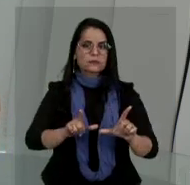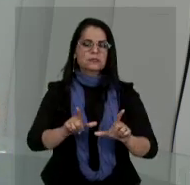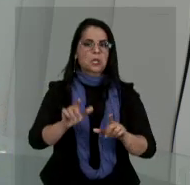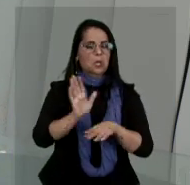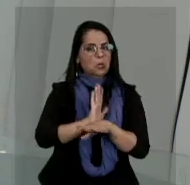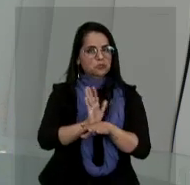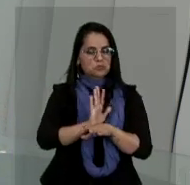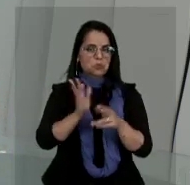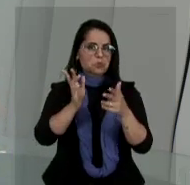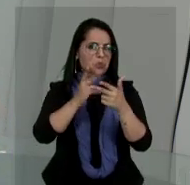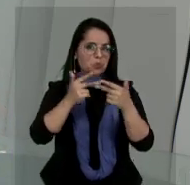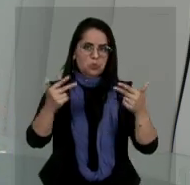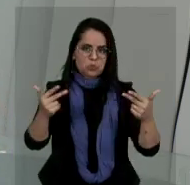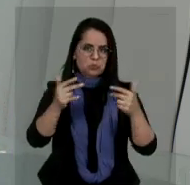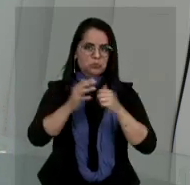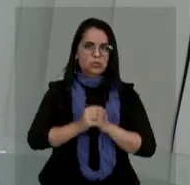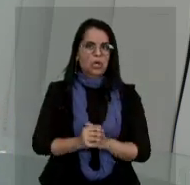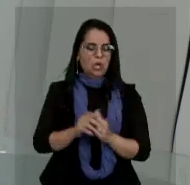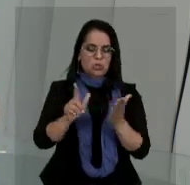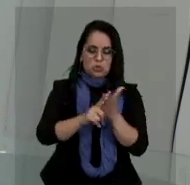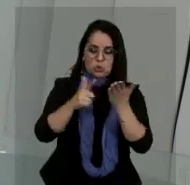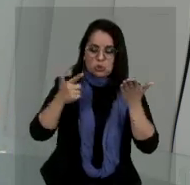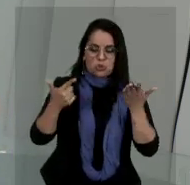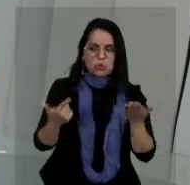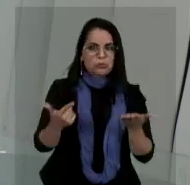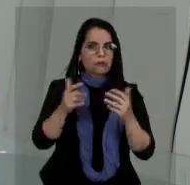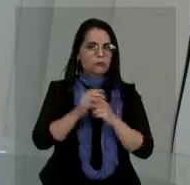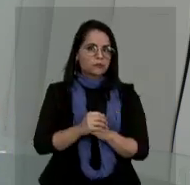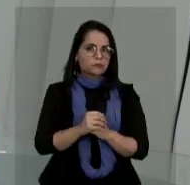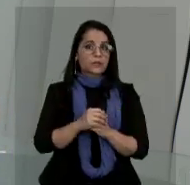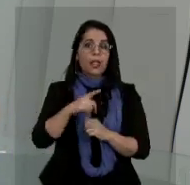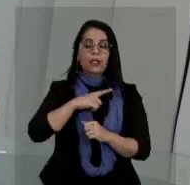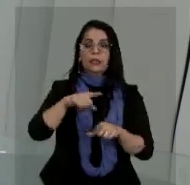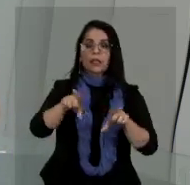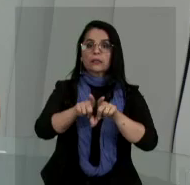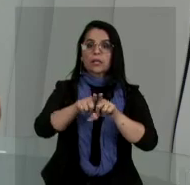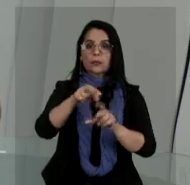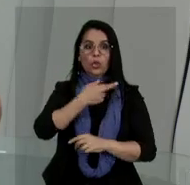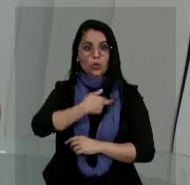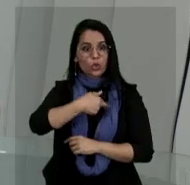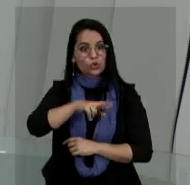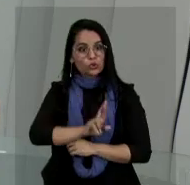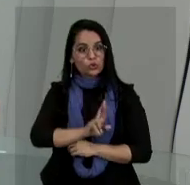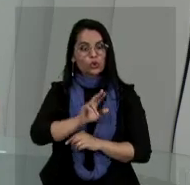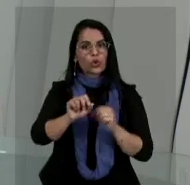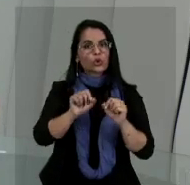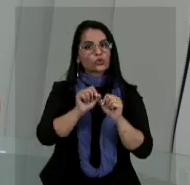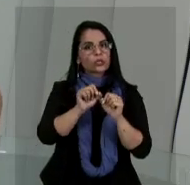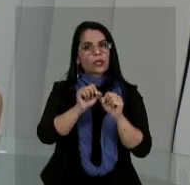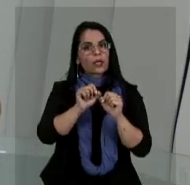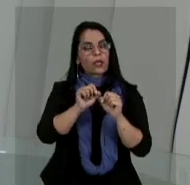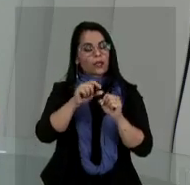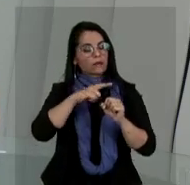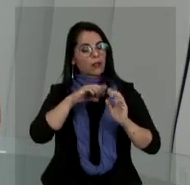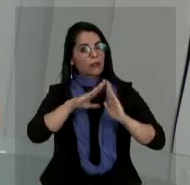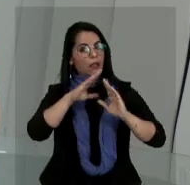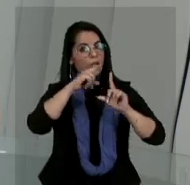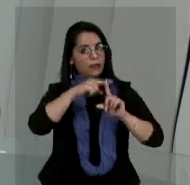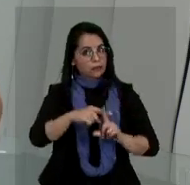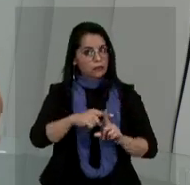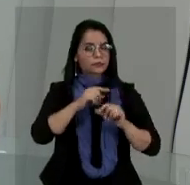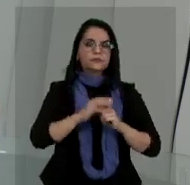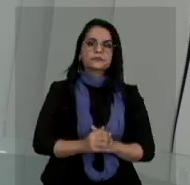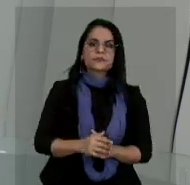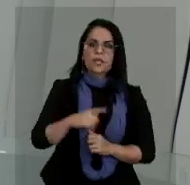traduzindo um jornal. Tem o intérprete religioso, que é o que vai estar lá atuando na